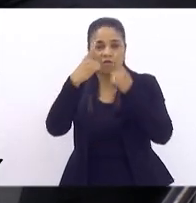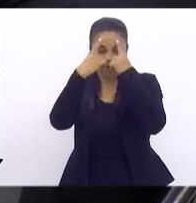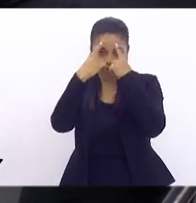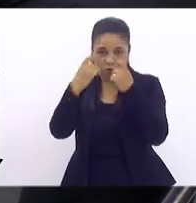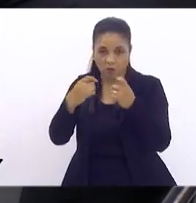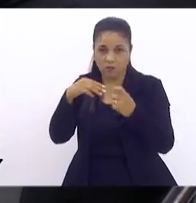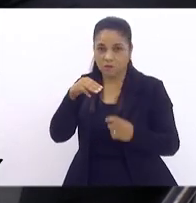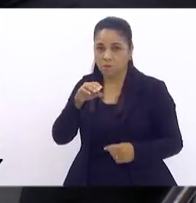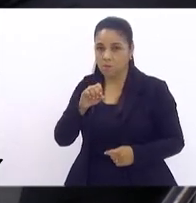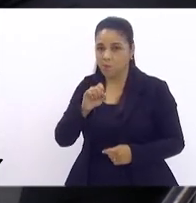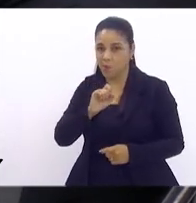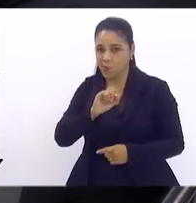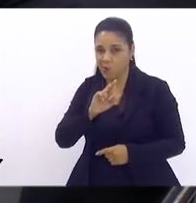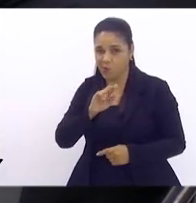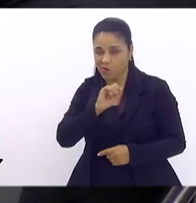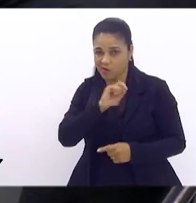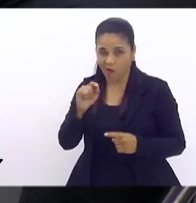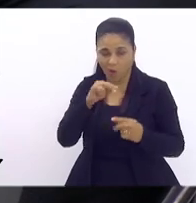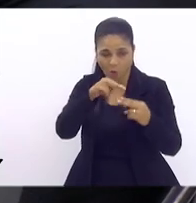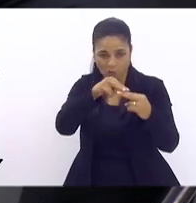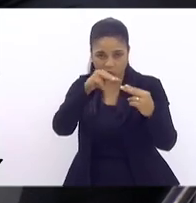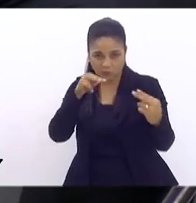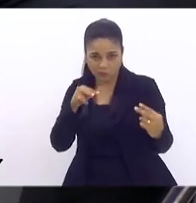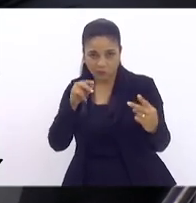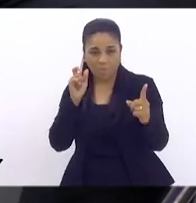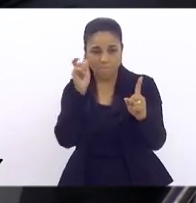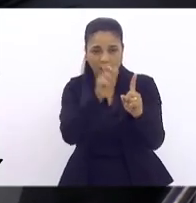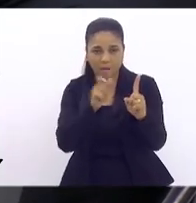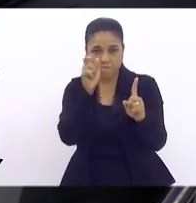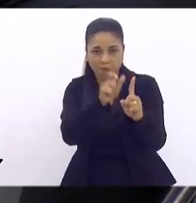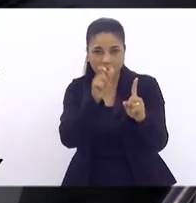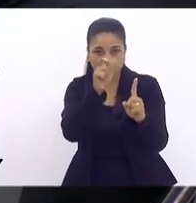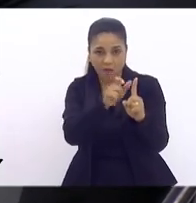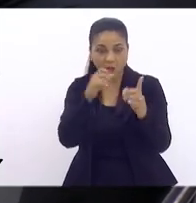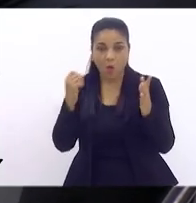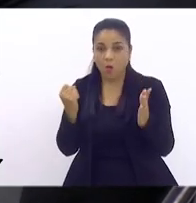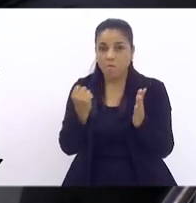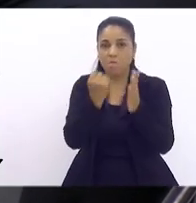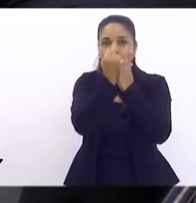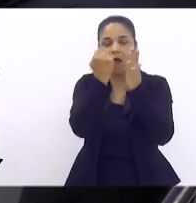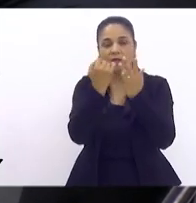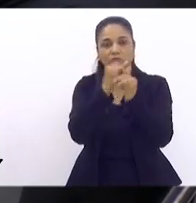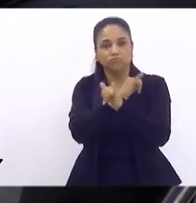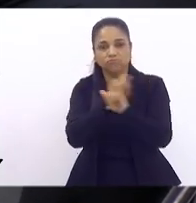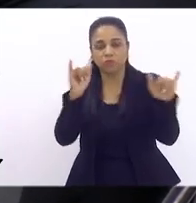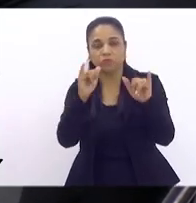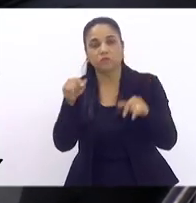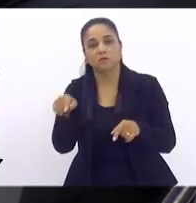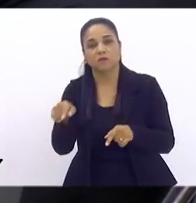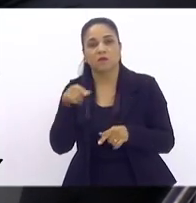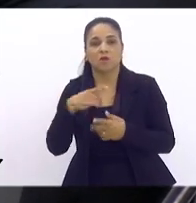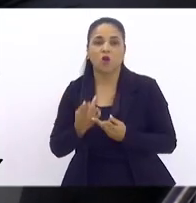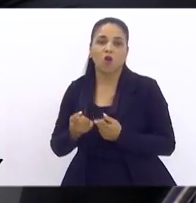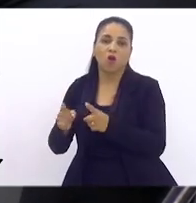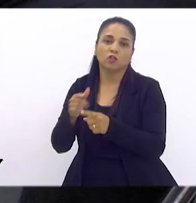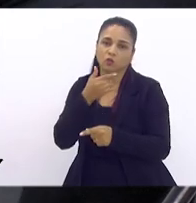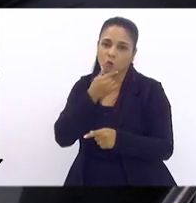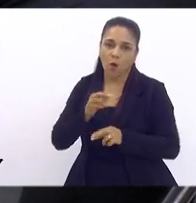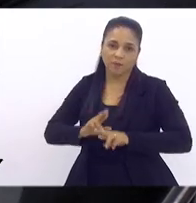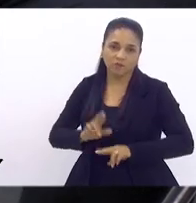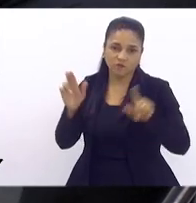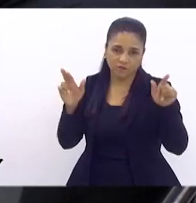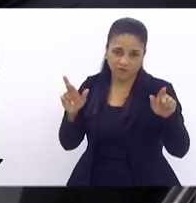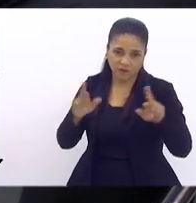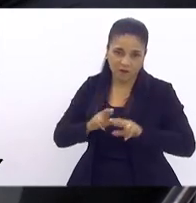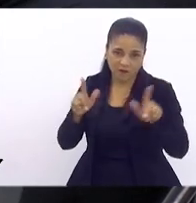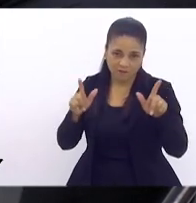no ambiente cibernético o impacto na vida de uma mulher é diferenciado do impacto de uma violência moral contra um homem praticado